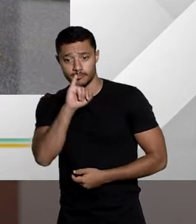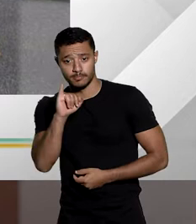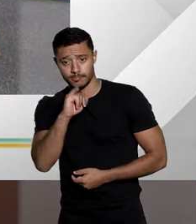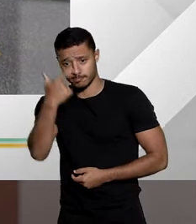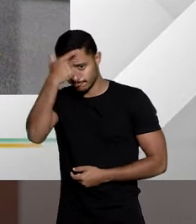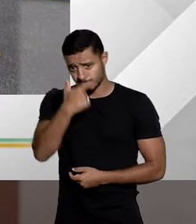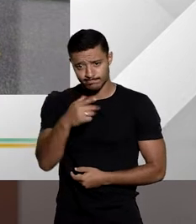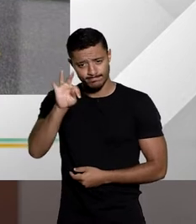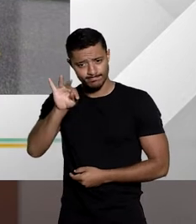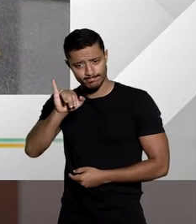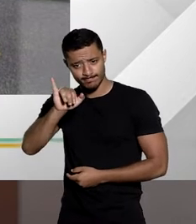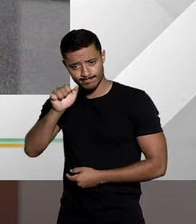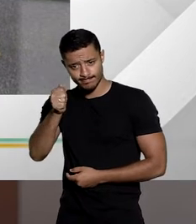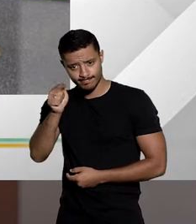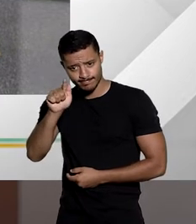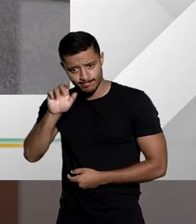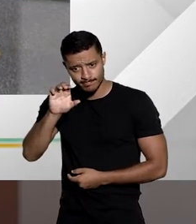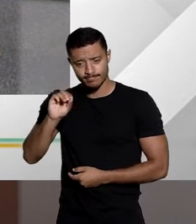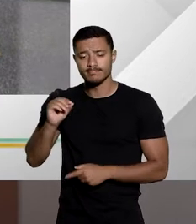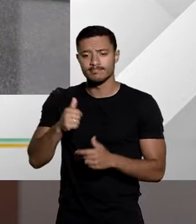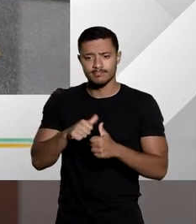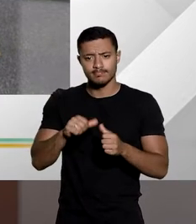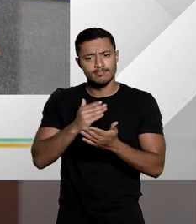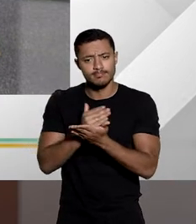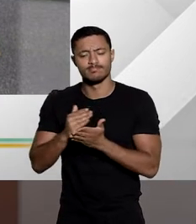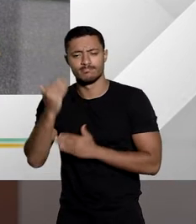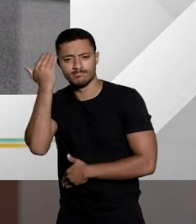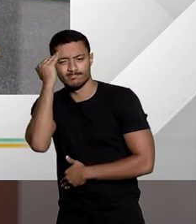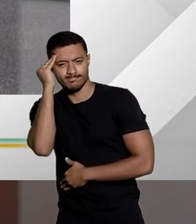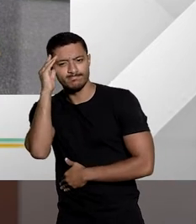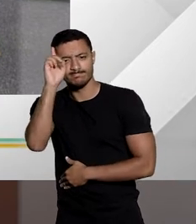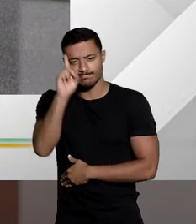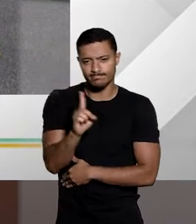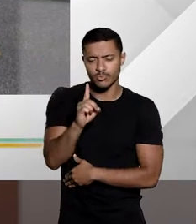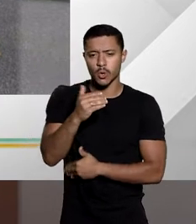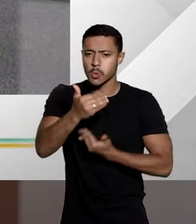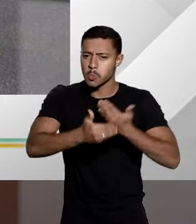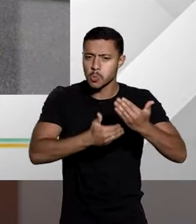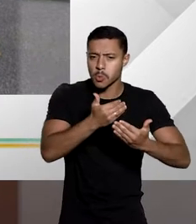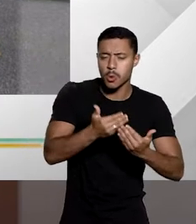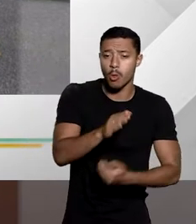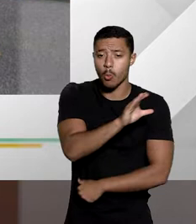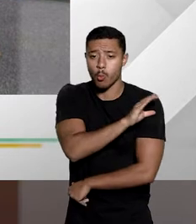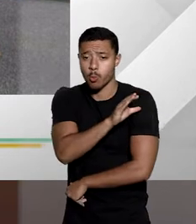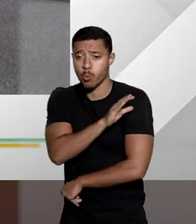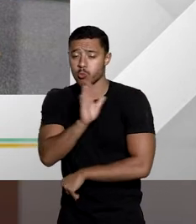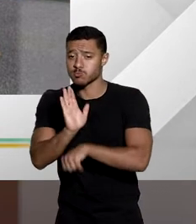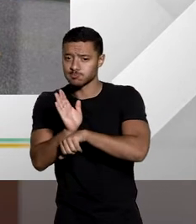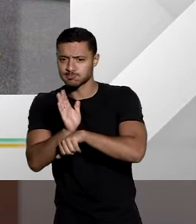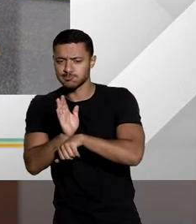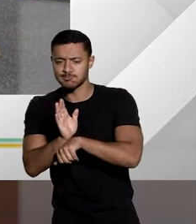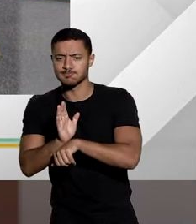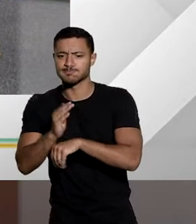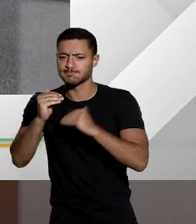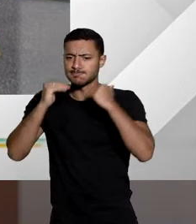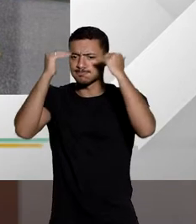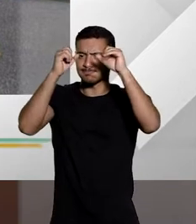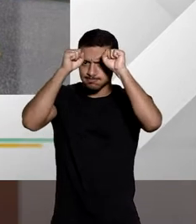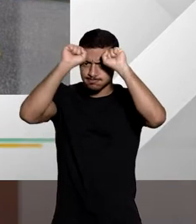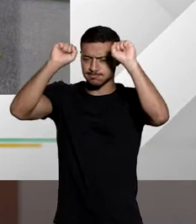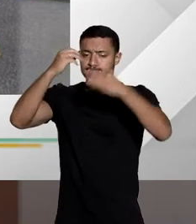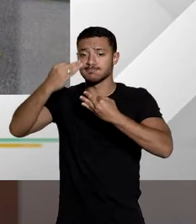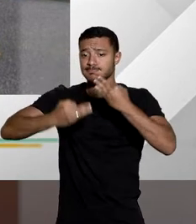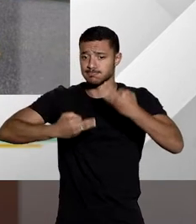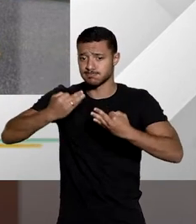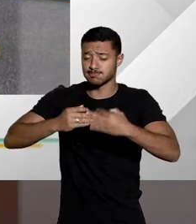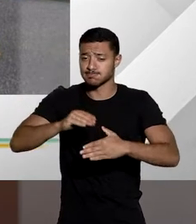Olá, eu sou o Thiago Gomide e está começando mais um Entender Direito, um programa da Coordenadoria de TV e Rádio do Superior Tribunal de